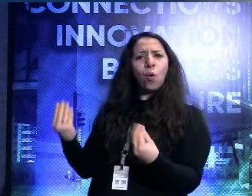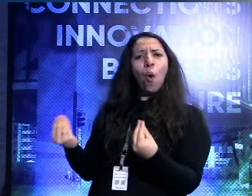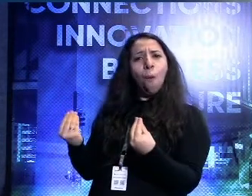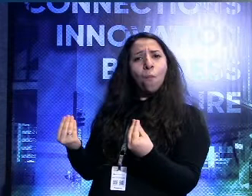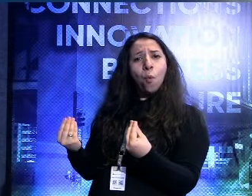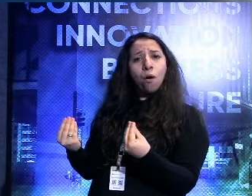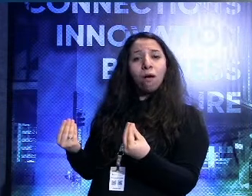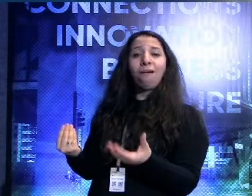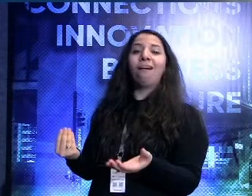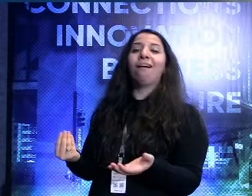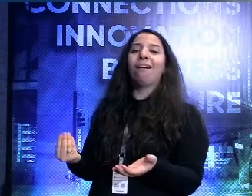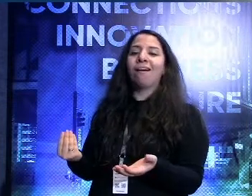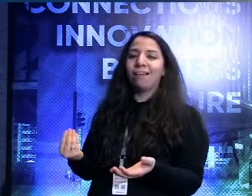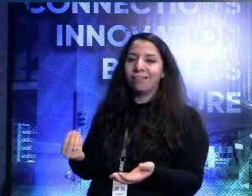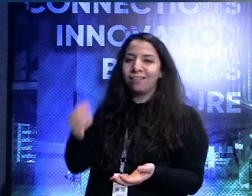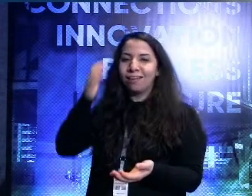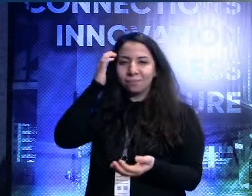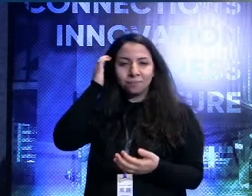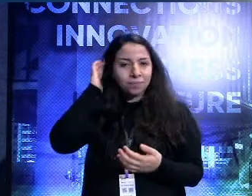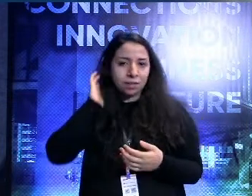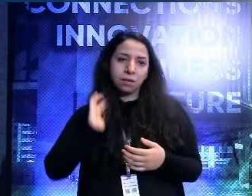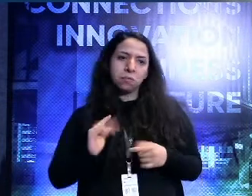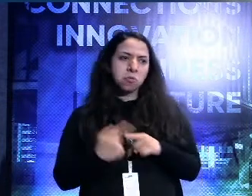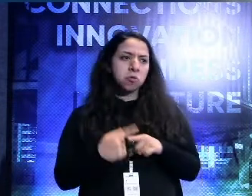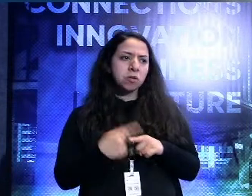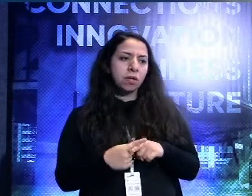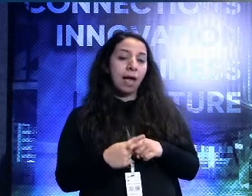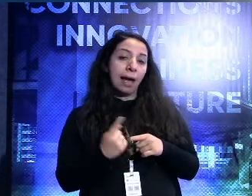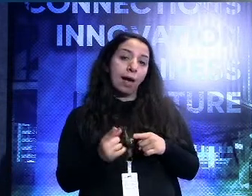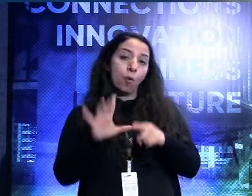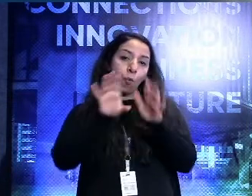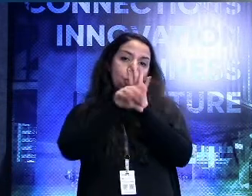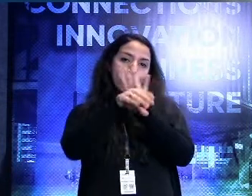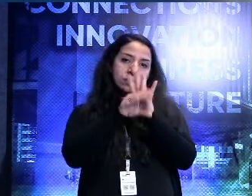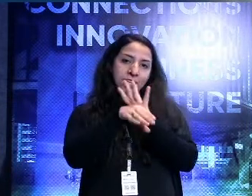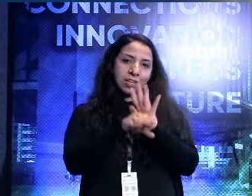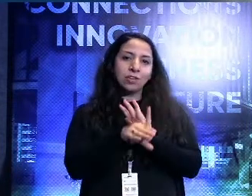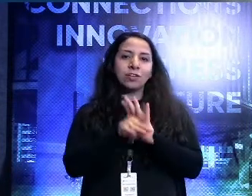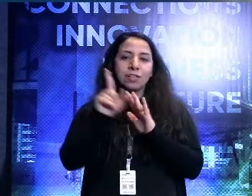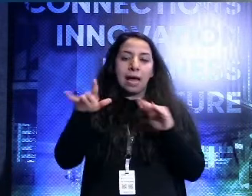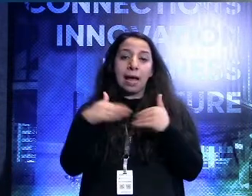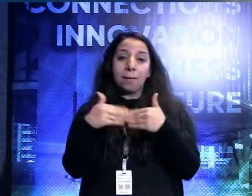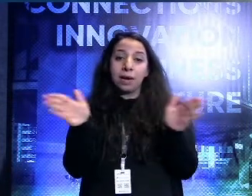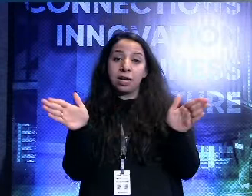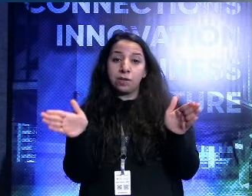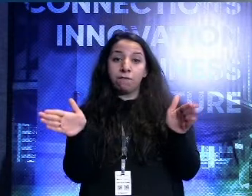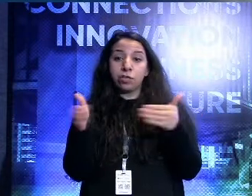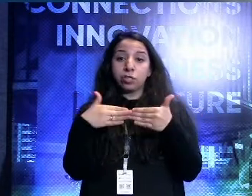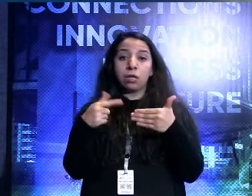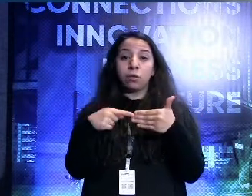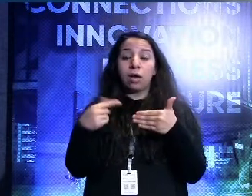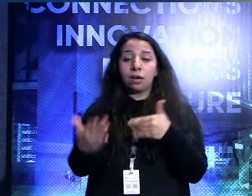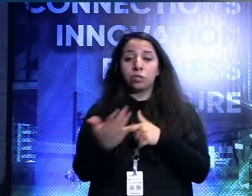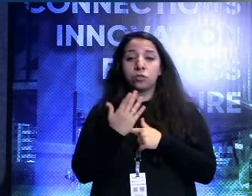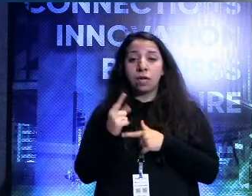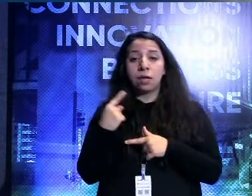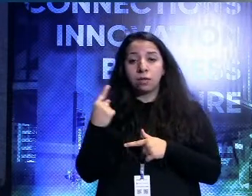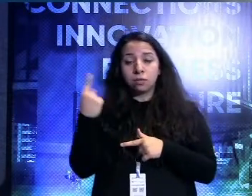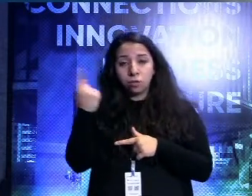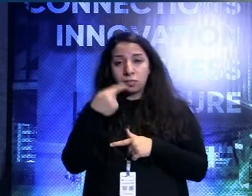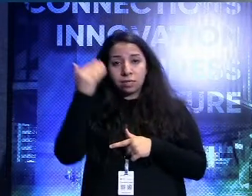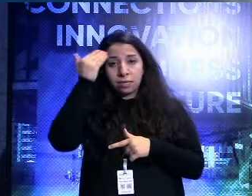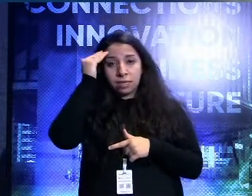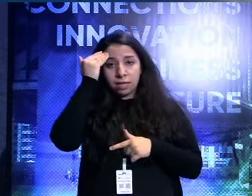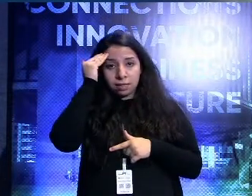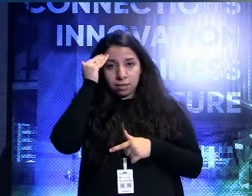Beleza. Então, o conceito de aberto e fechado vai ajudar a gente bastante nisso aí. O